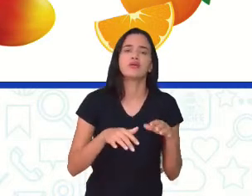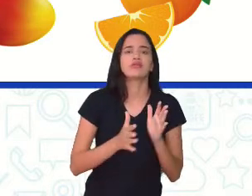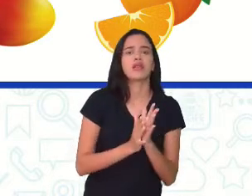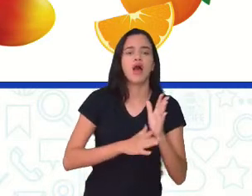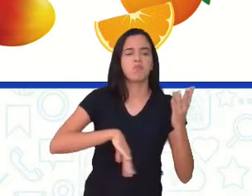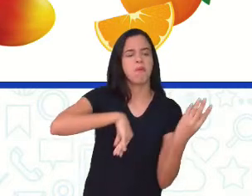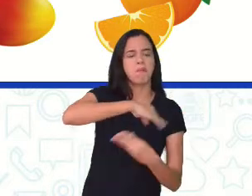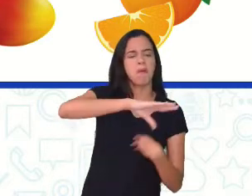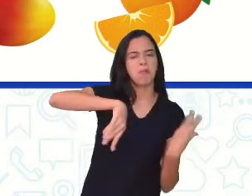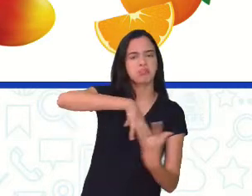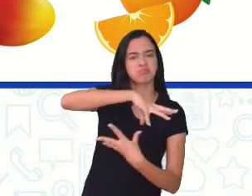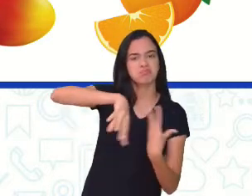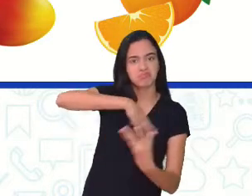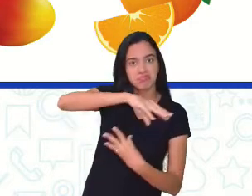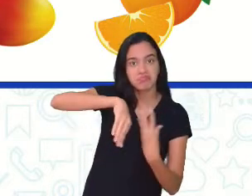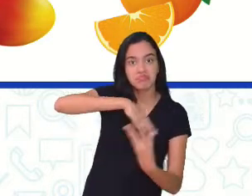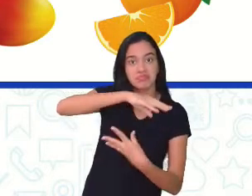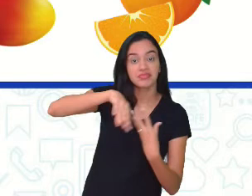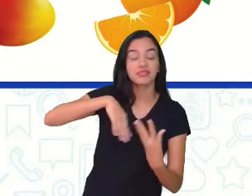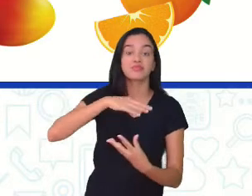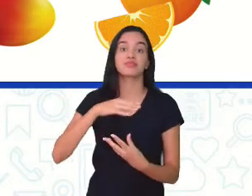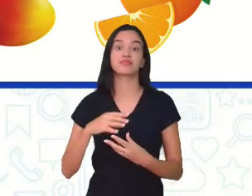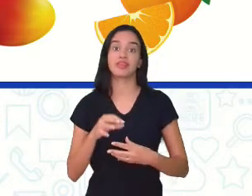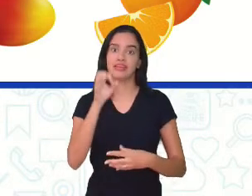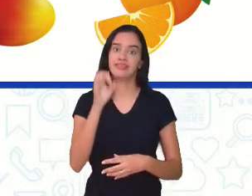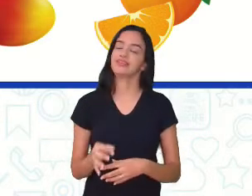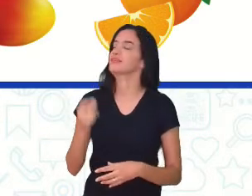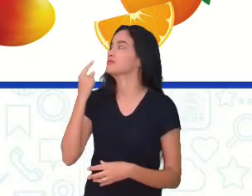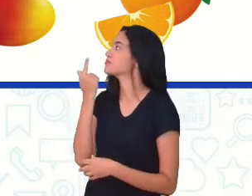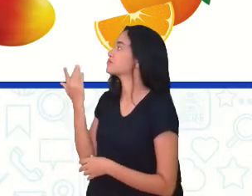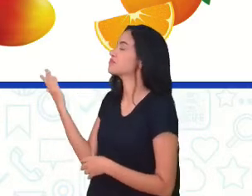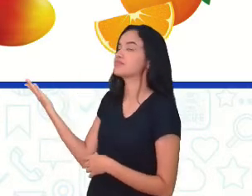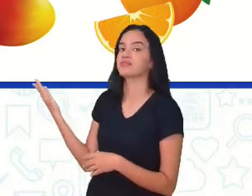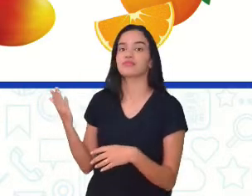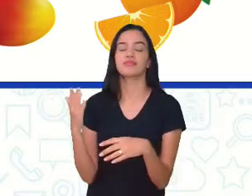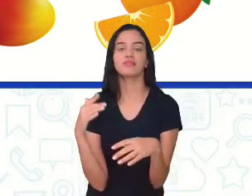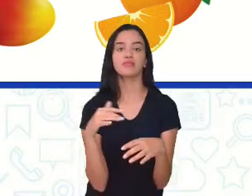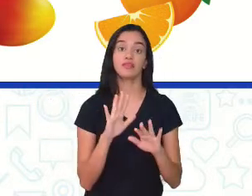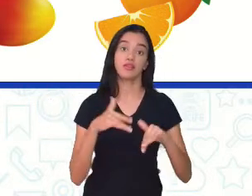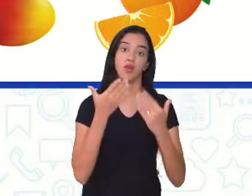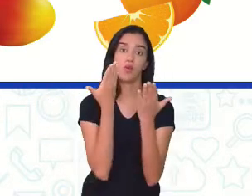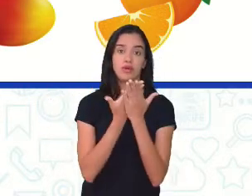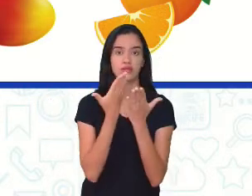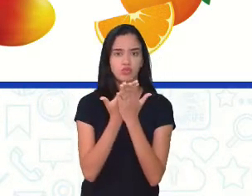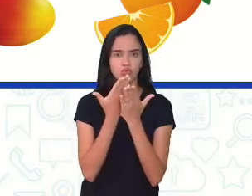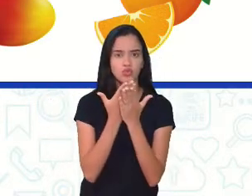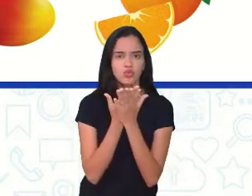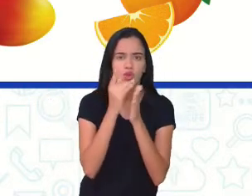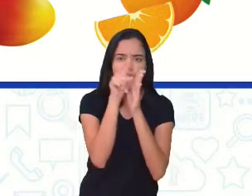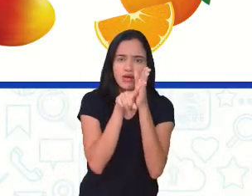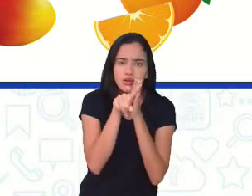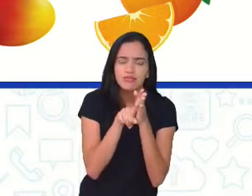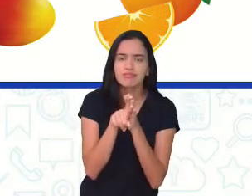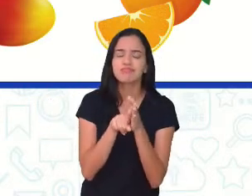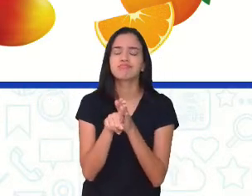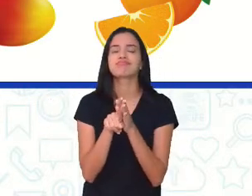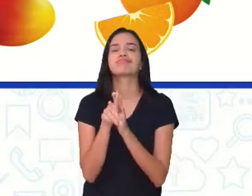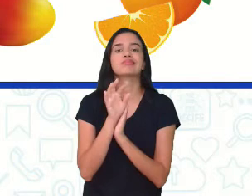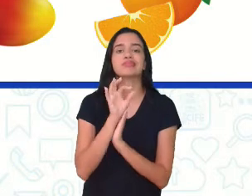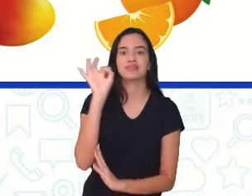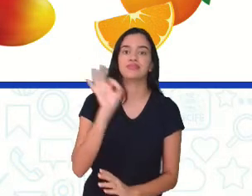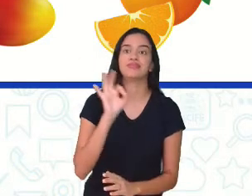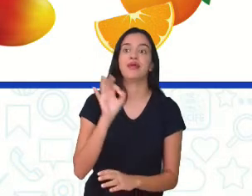aí em relação a essas frutas, certo? Então, o estudo estatístico, ele é justamente desta